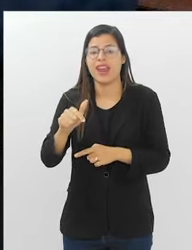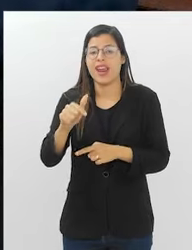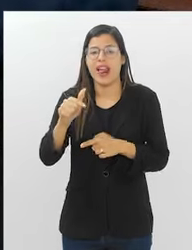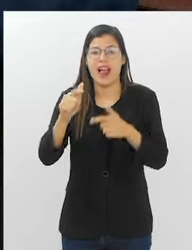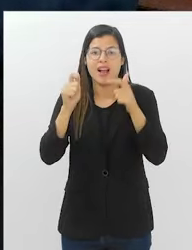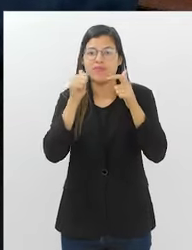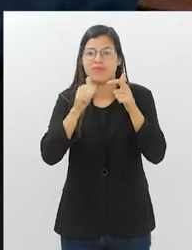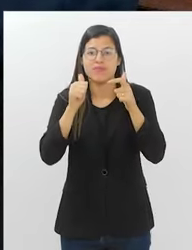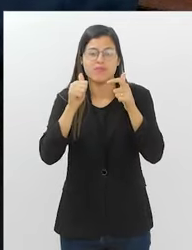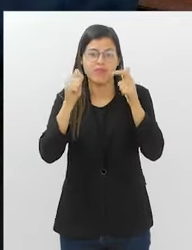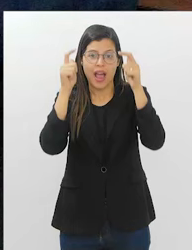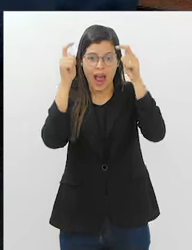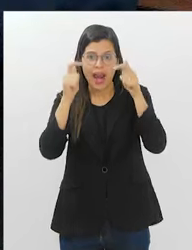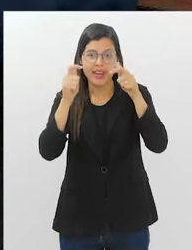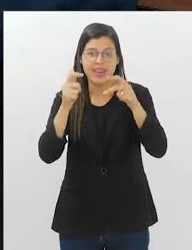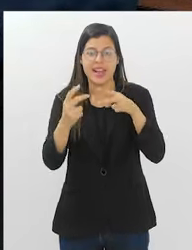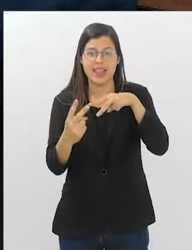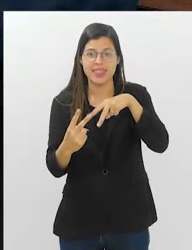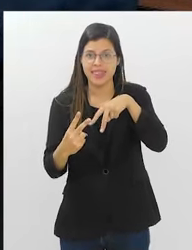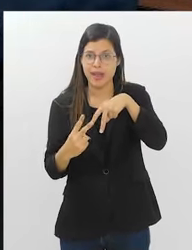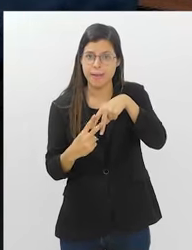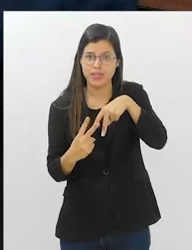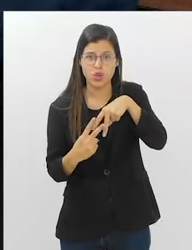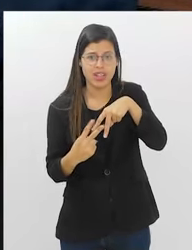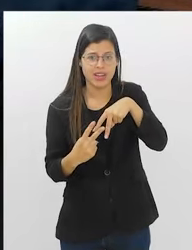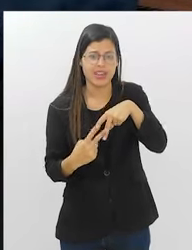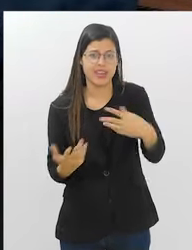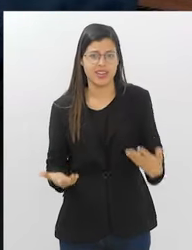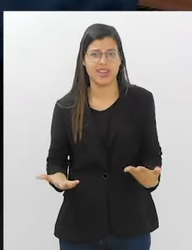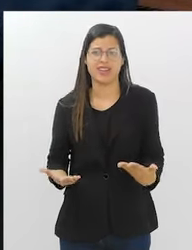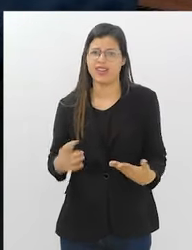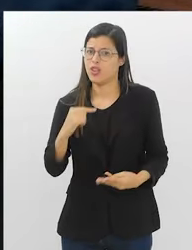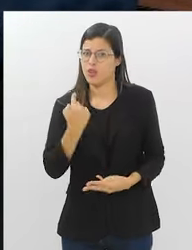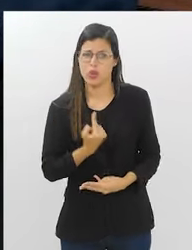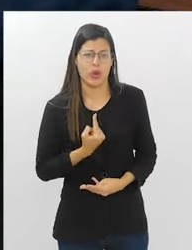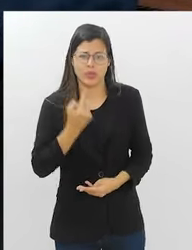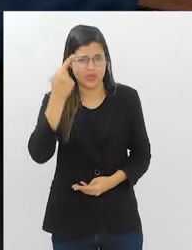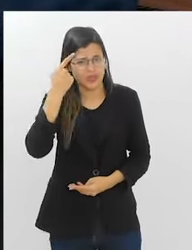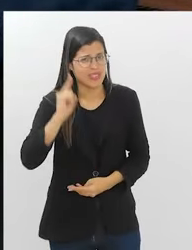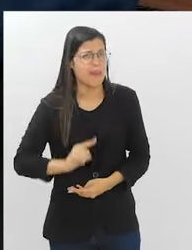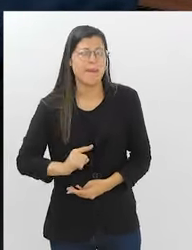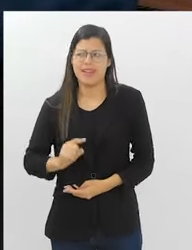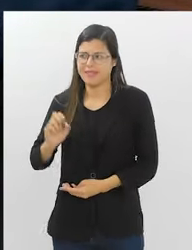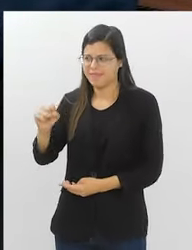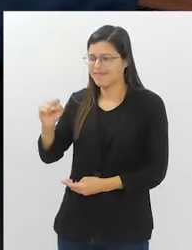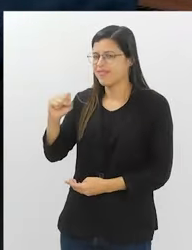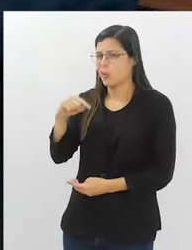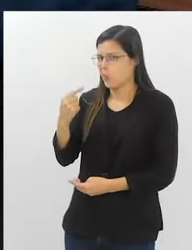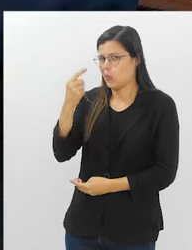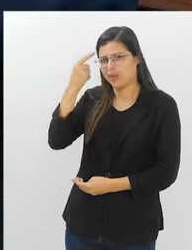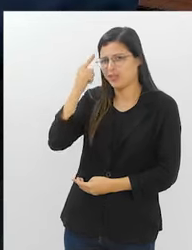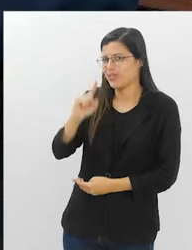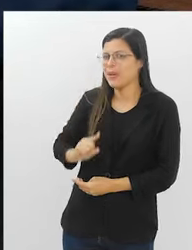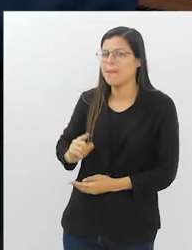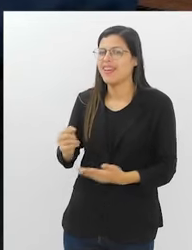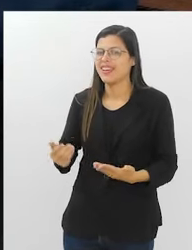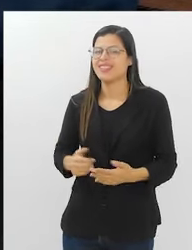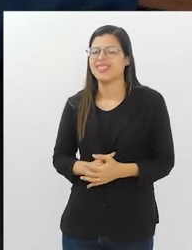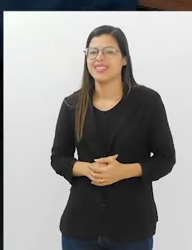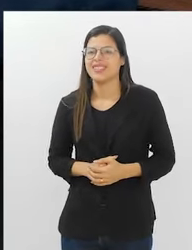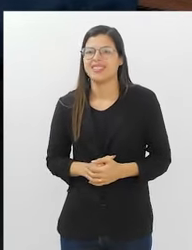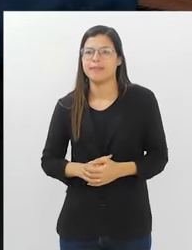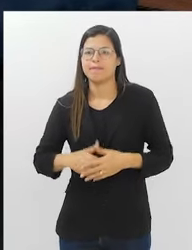tudo é possível, Nós é que tudo é não possível. Nós sabemos. não sabemos dos detalhes sórdidos, Sim. como diz o povo. Mas aí, nesse